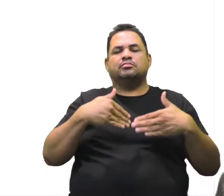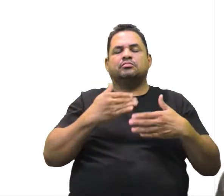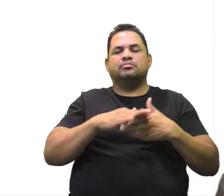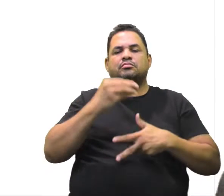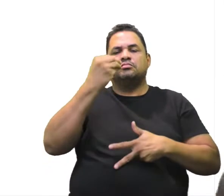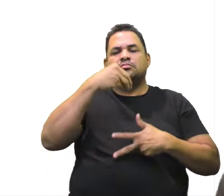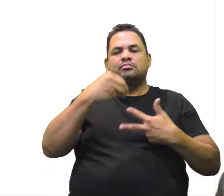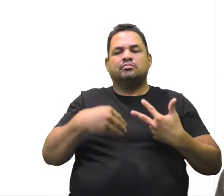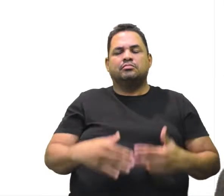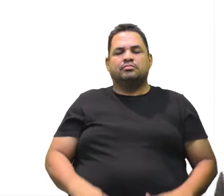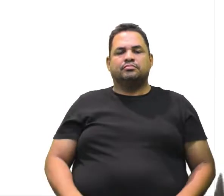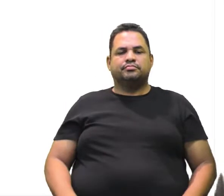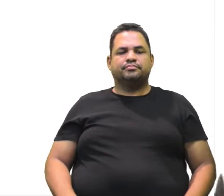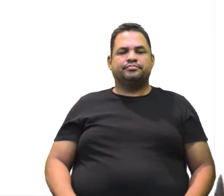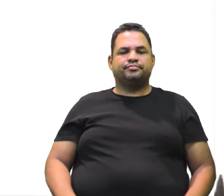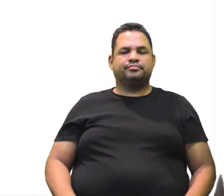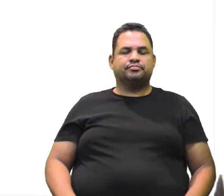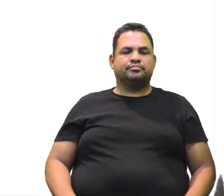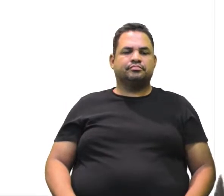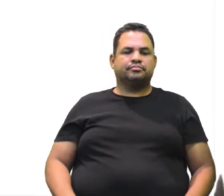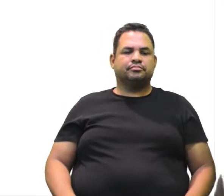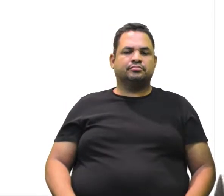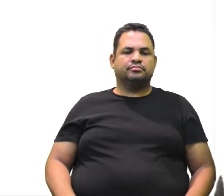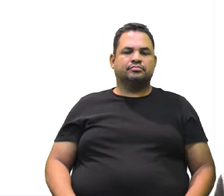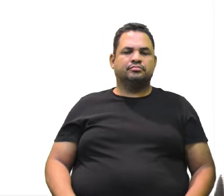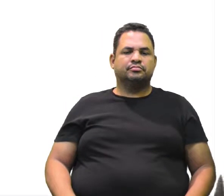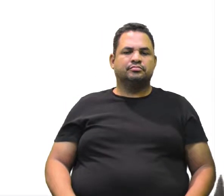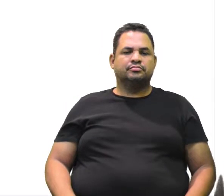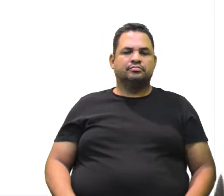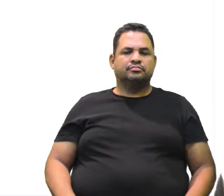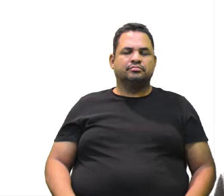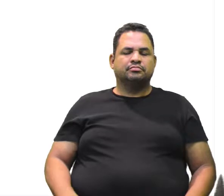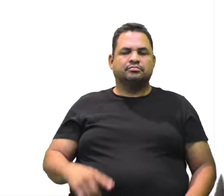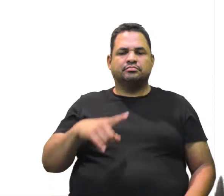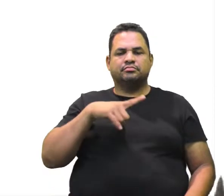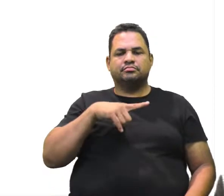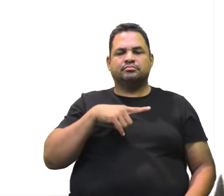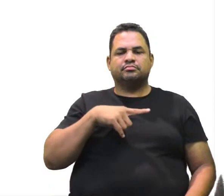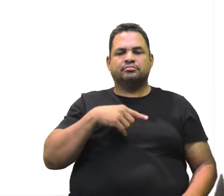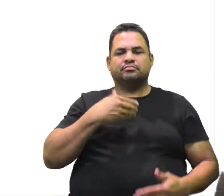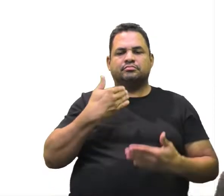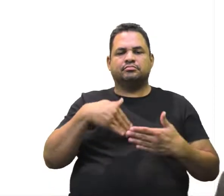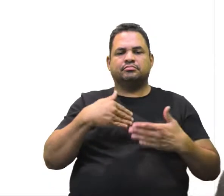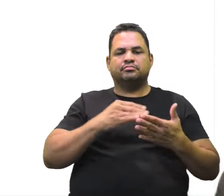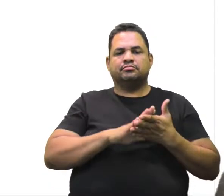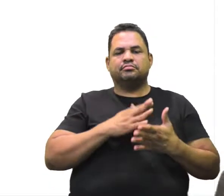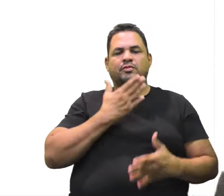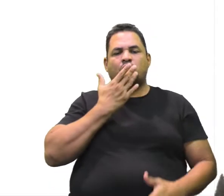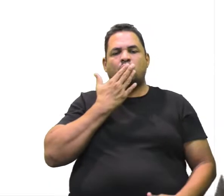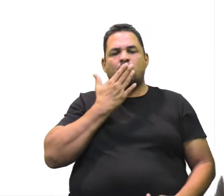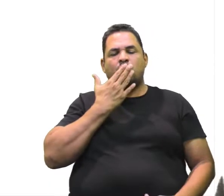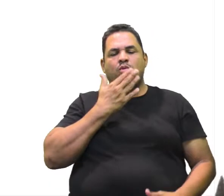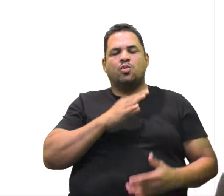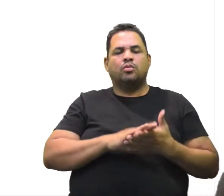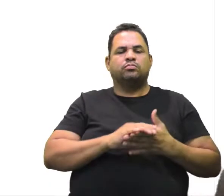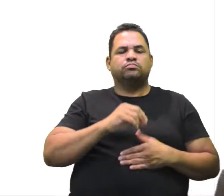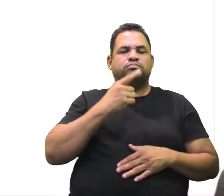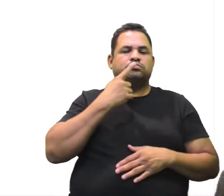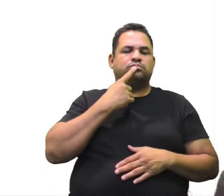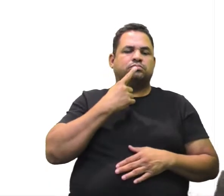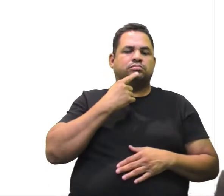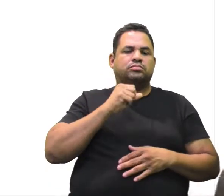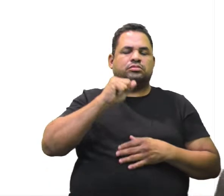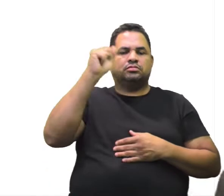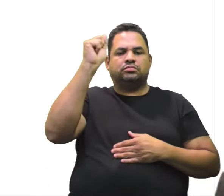então nós temos aqui as provas, olha aí. Nós temos as provas de cor vermelha, de cor